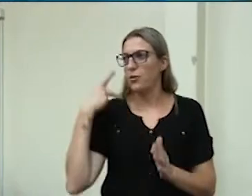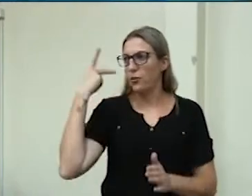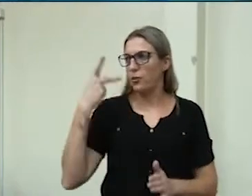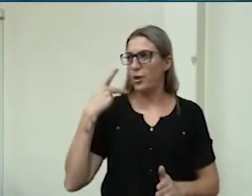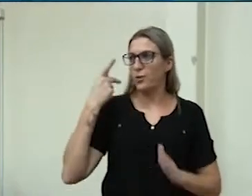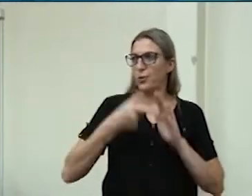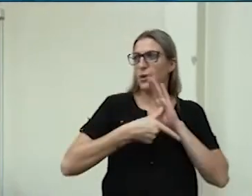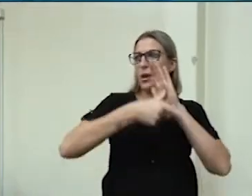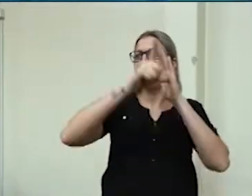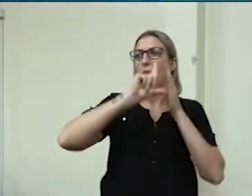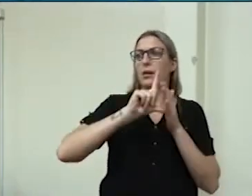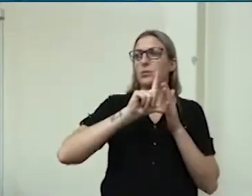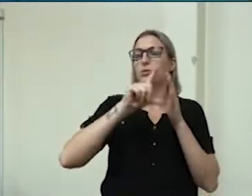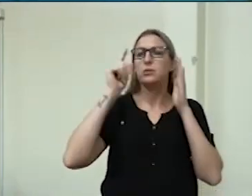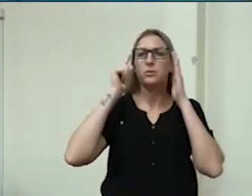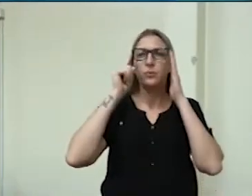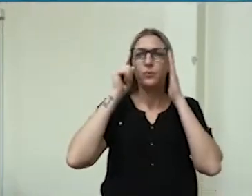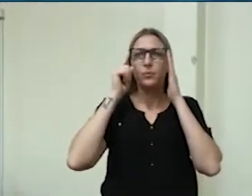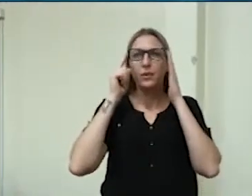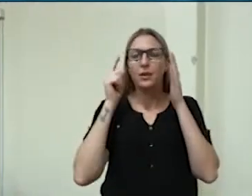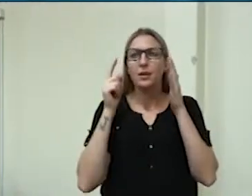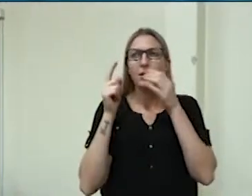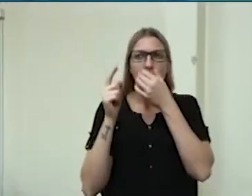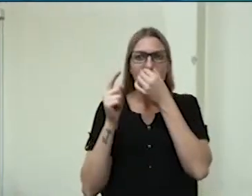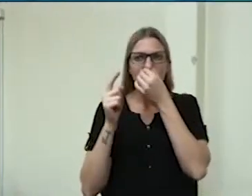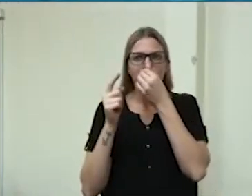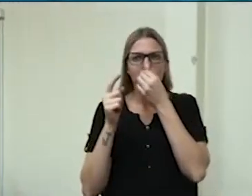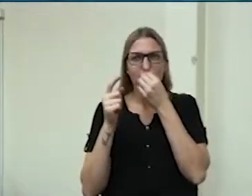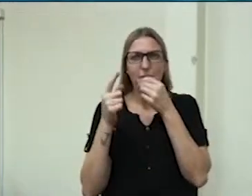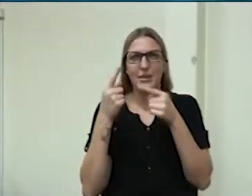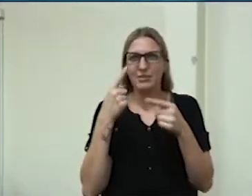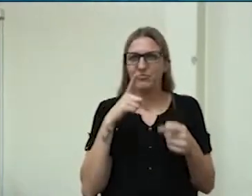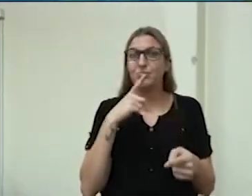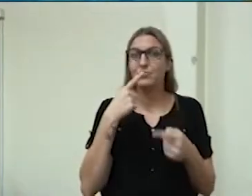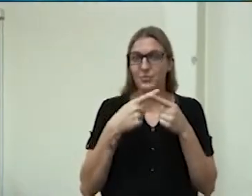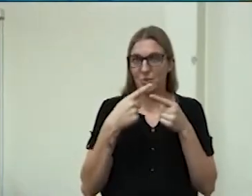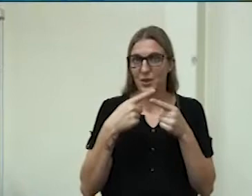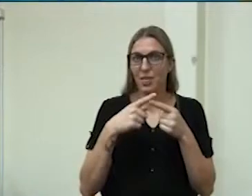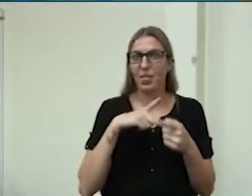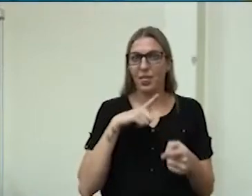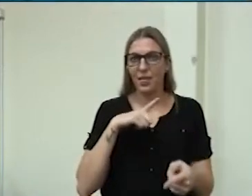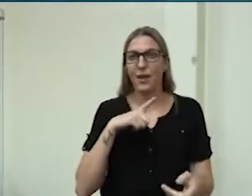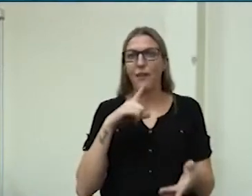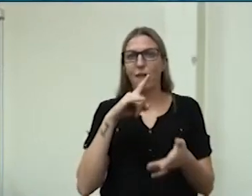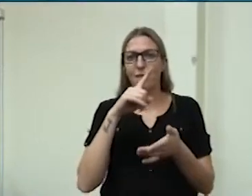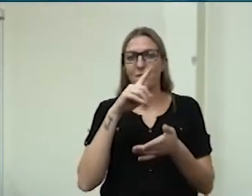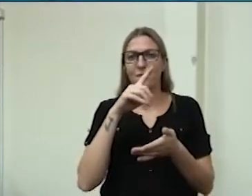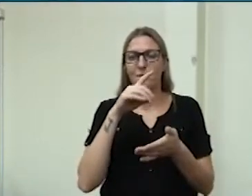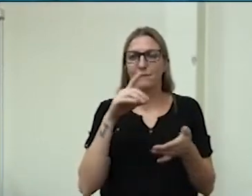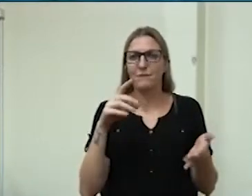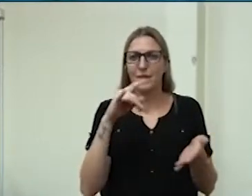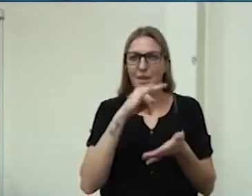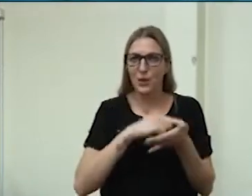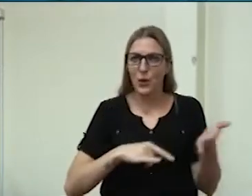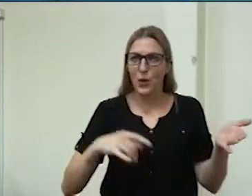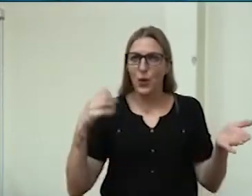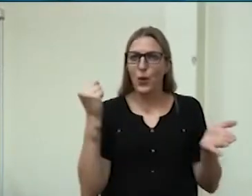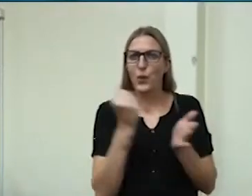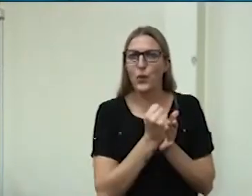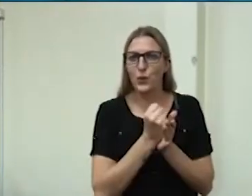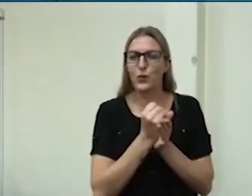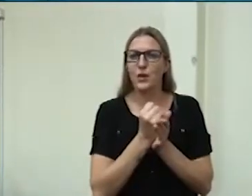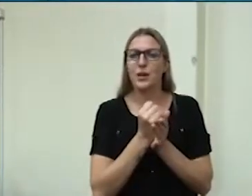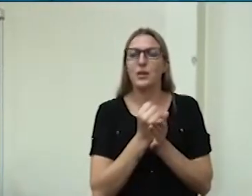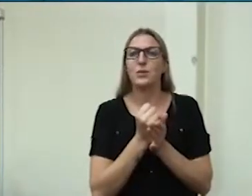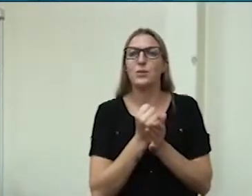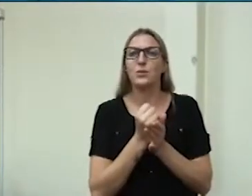na legislação anterior, que foi graças só a esse convênio da Fundação Hospitalar Santa Terezinha, no caso Erechim, com o Nonoai Getúlio Vargas,